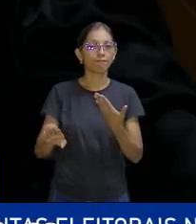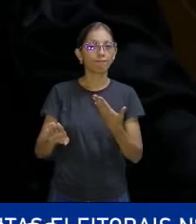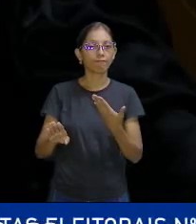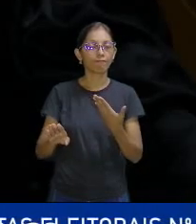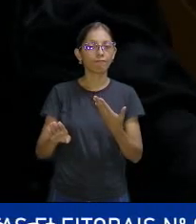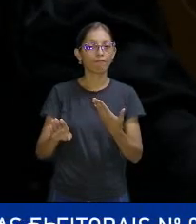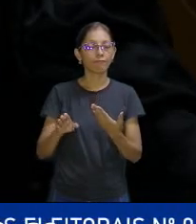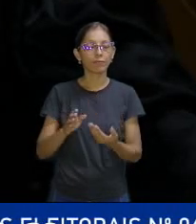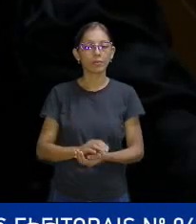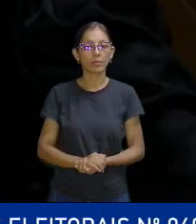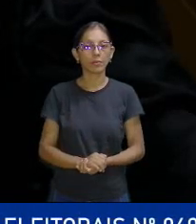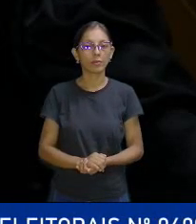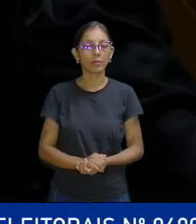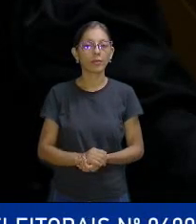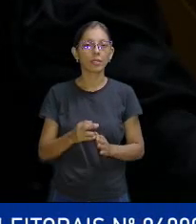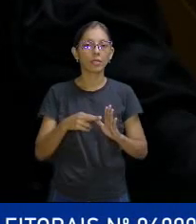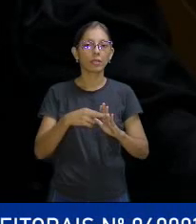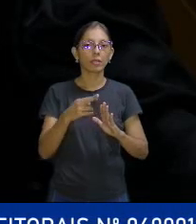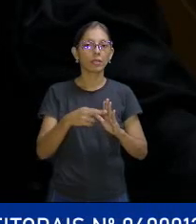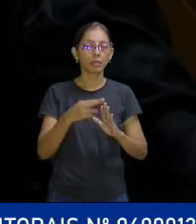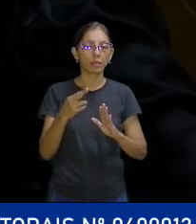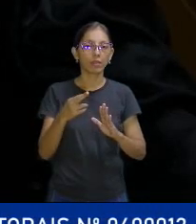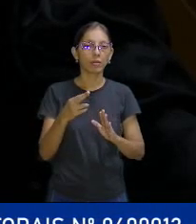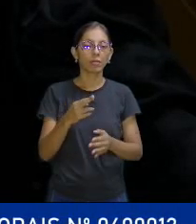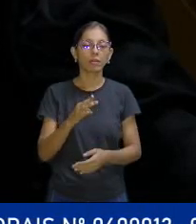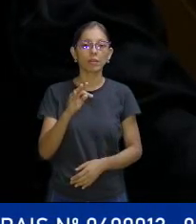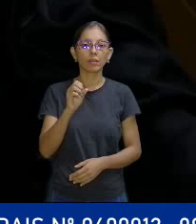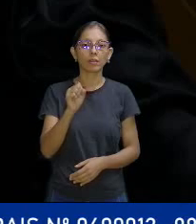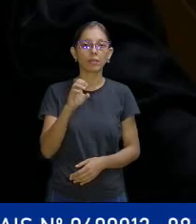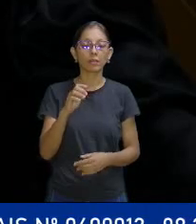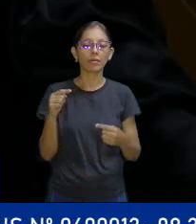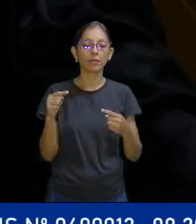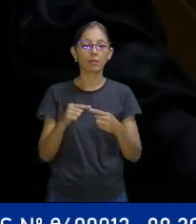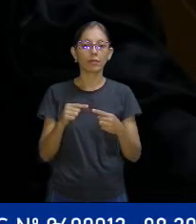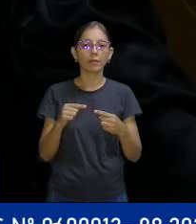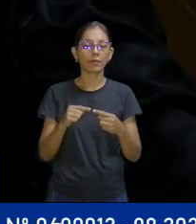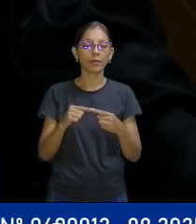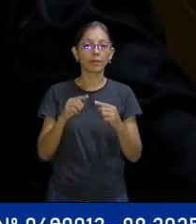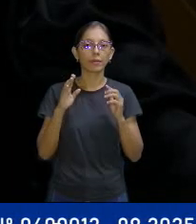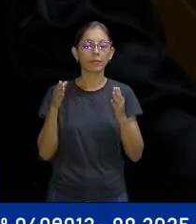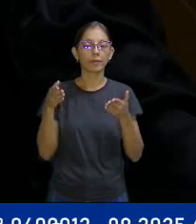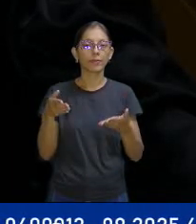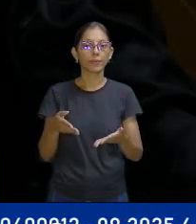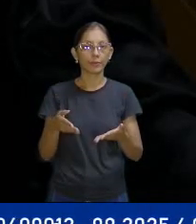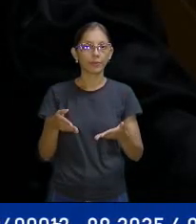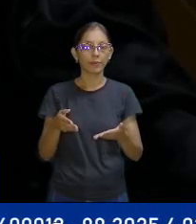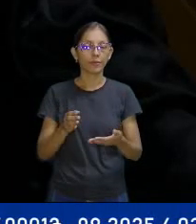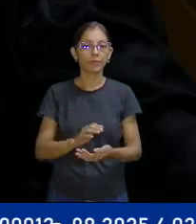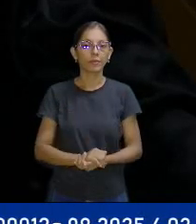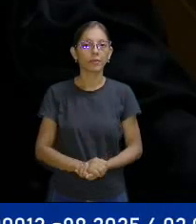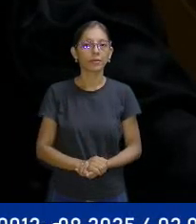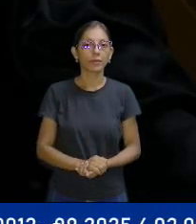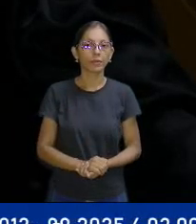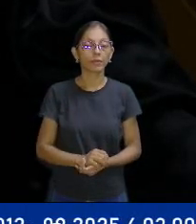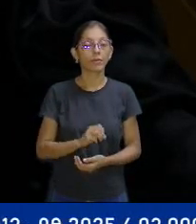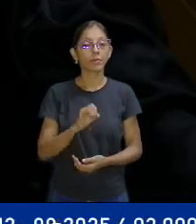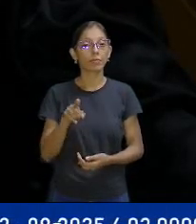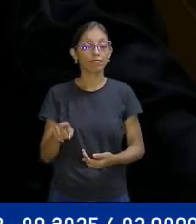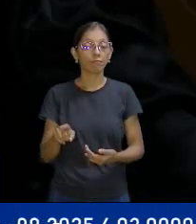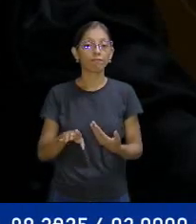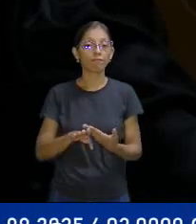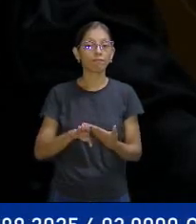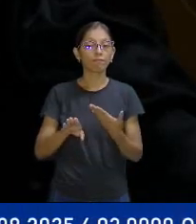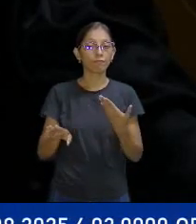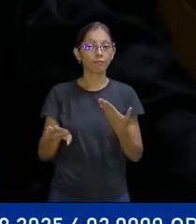parágrafo 2º, inciso 4 da resolução do TSE aplicável ao caso, que veda expressamente concessão de efeito suspensivo